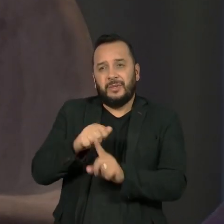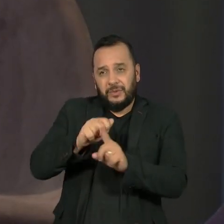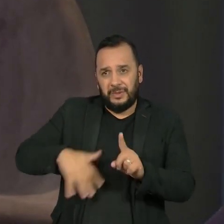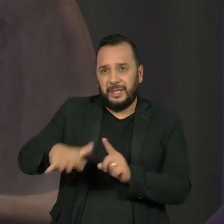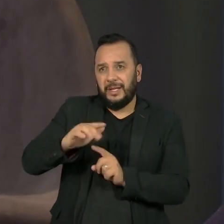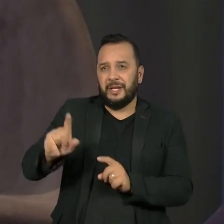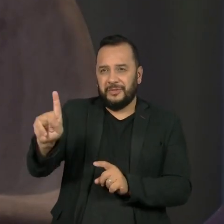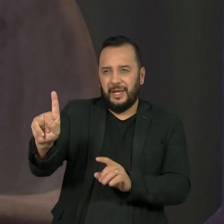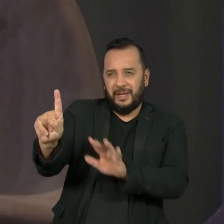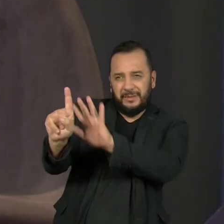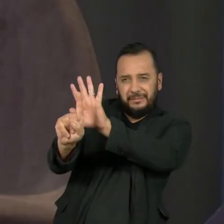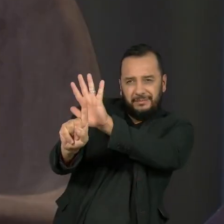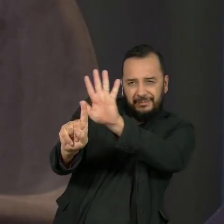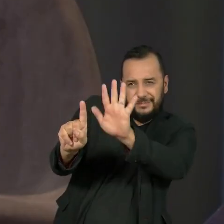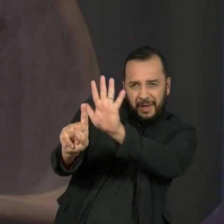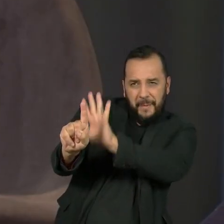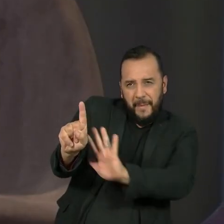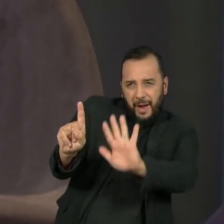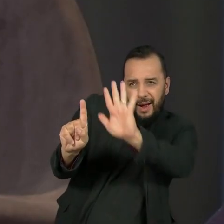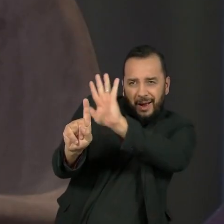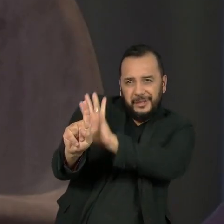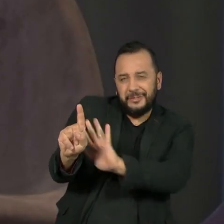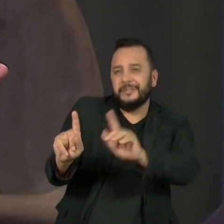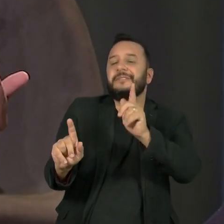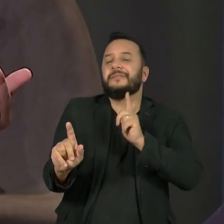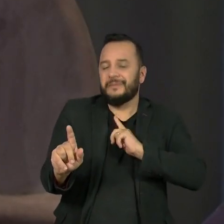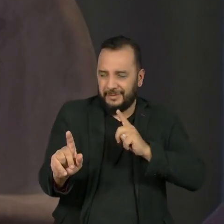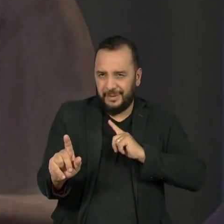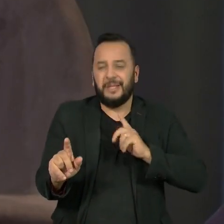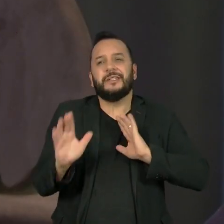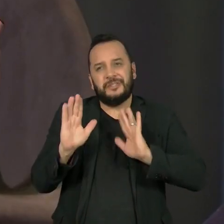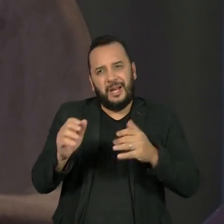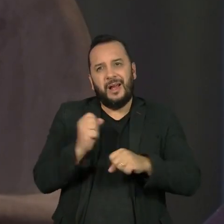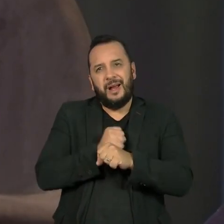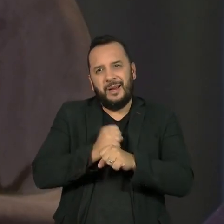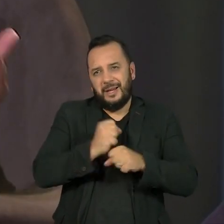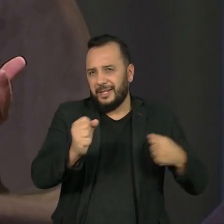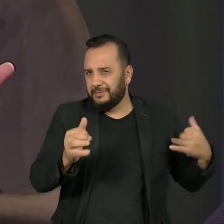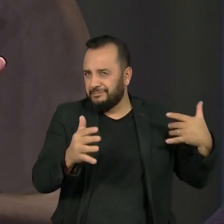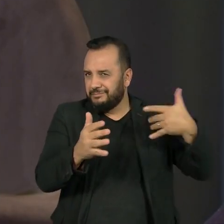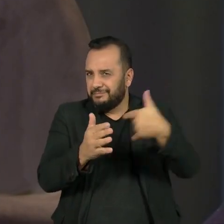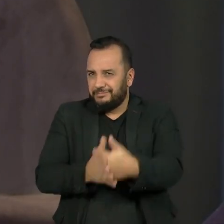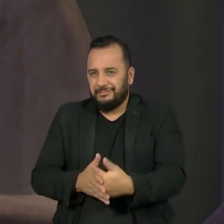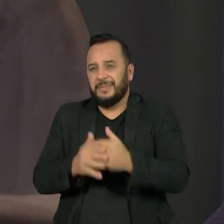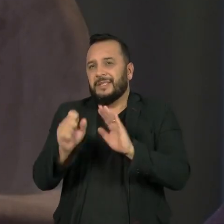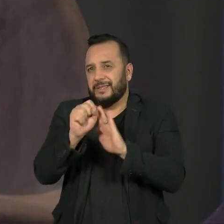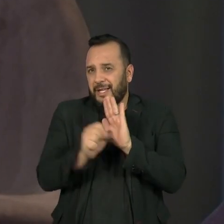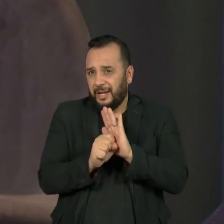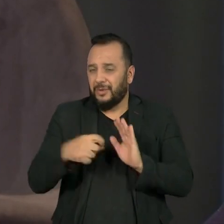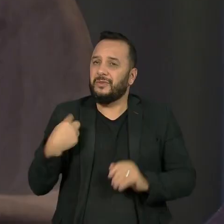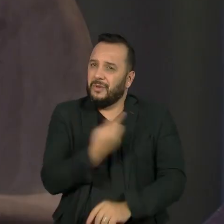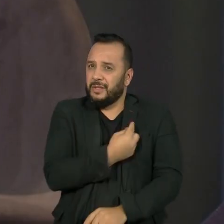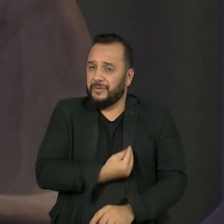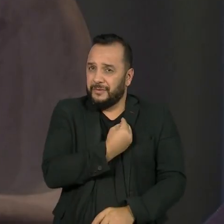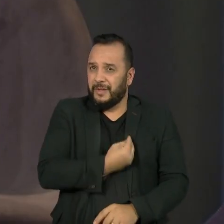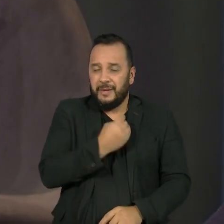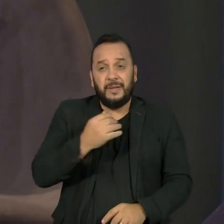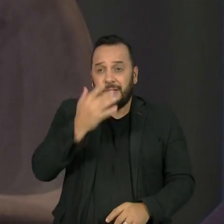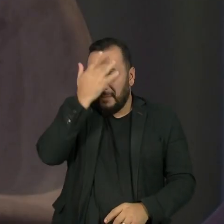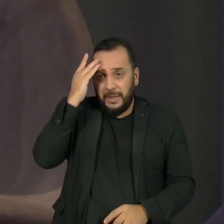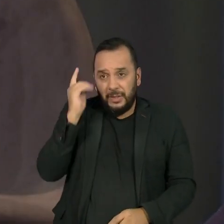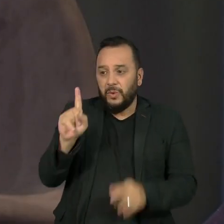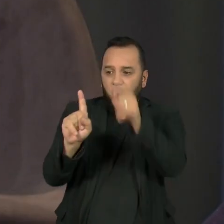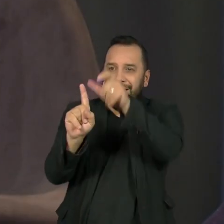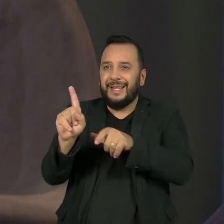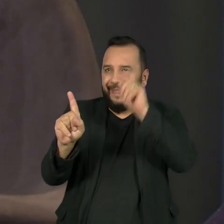a comunicação é fundamental nessa construção. E ao longo dos vários anos, décadas e séculos que nós vivemos, os signos que se construíram sobre as